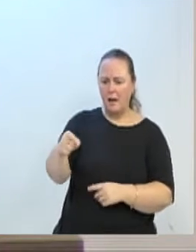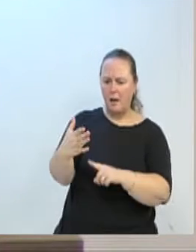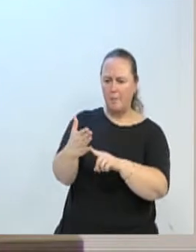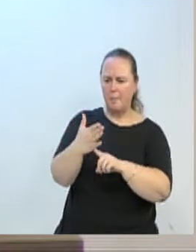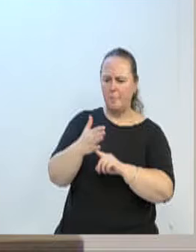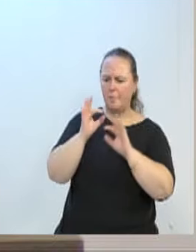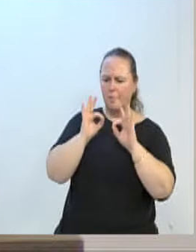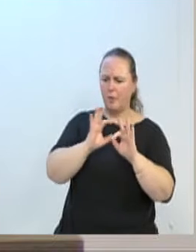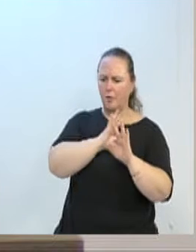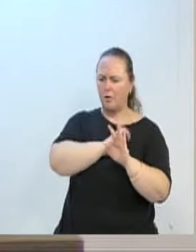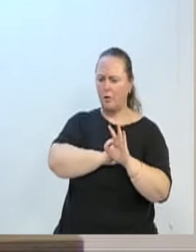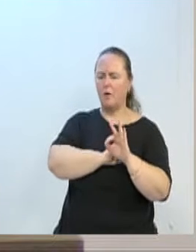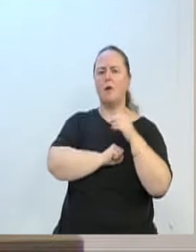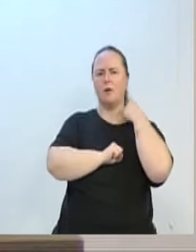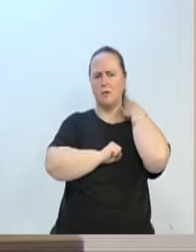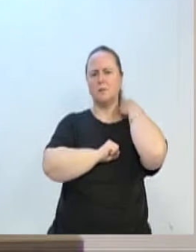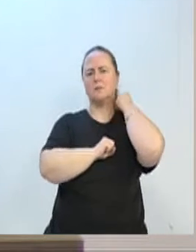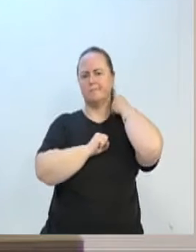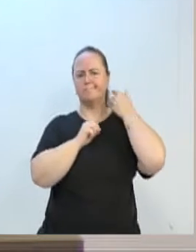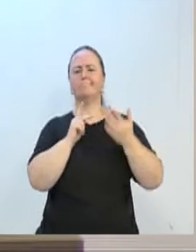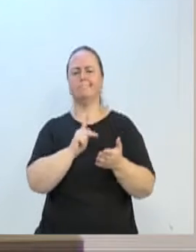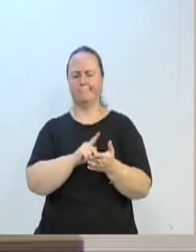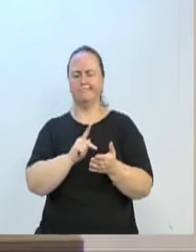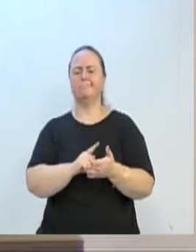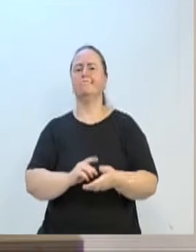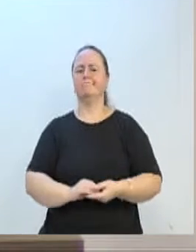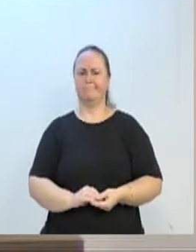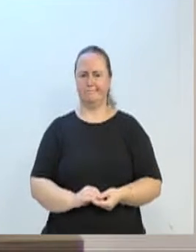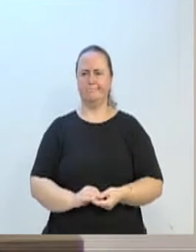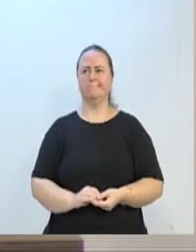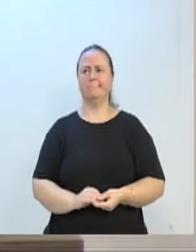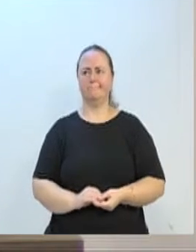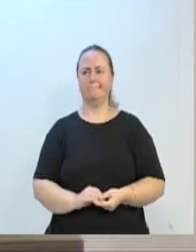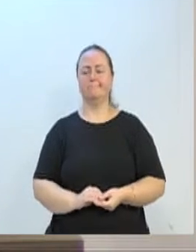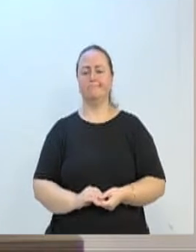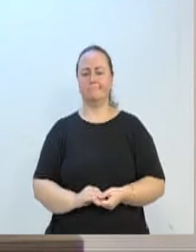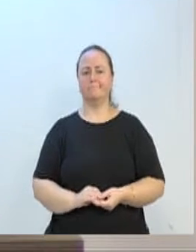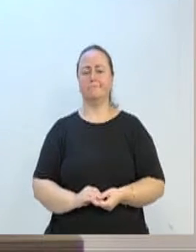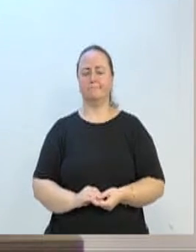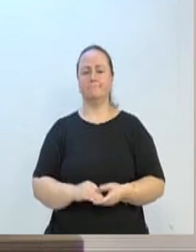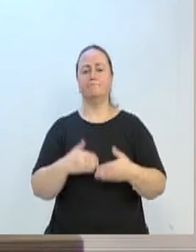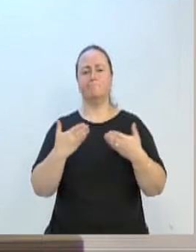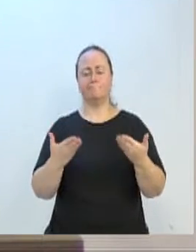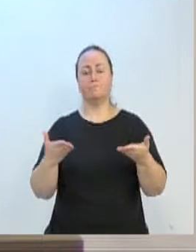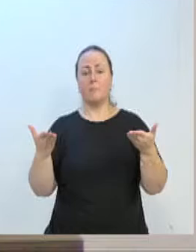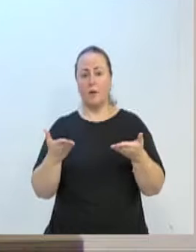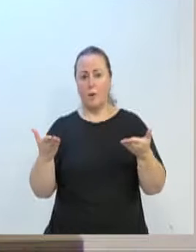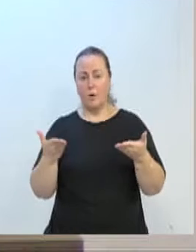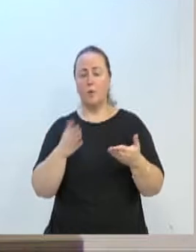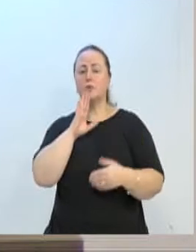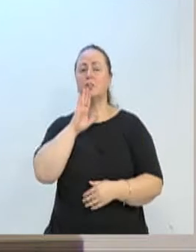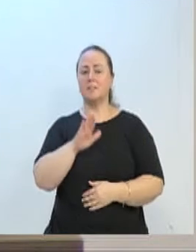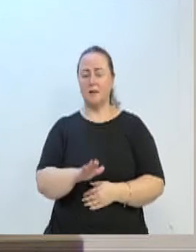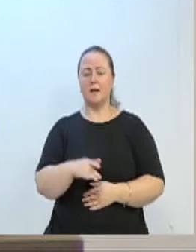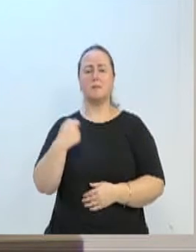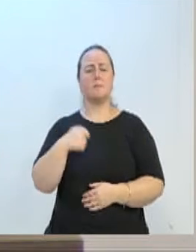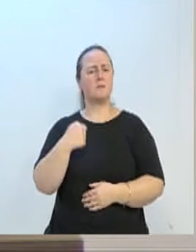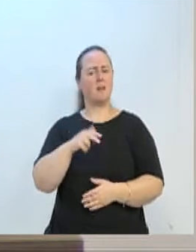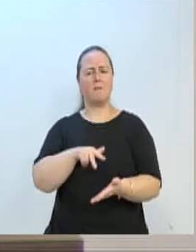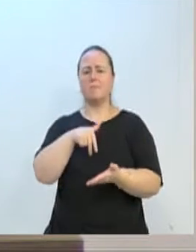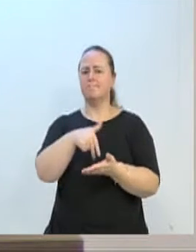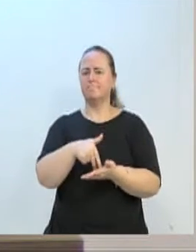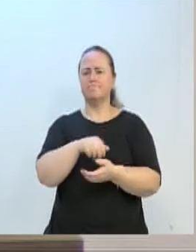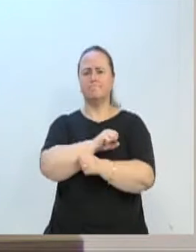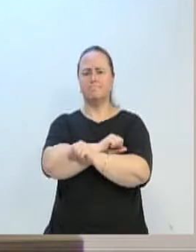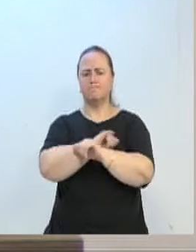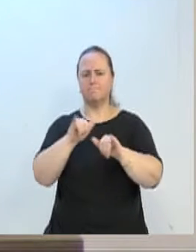do que é o amor. E como eles dão exemplos dessa natureza. Então, assim, na tarde de hoje não podia deixar de falar e tocar nesse assunto. né? Tinha